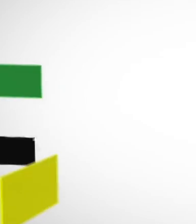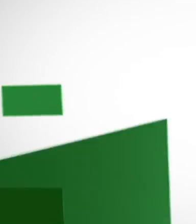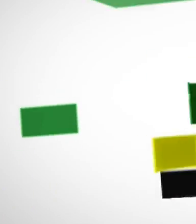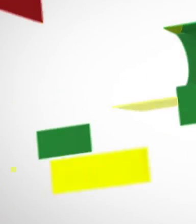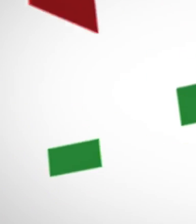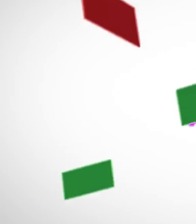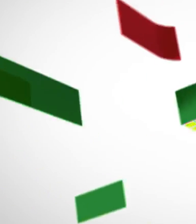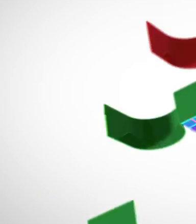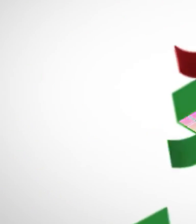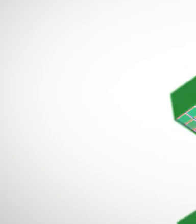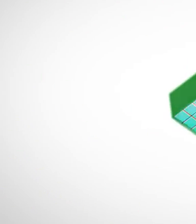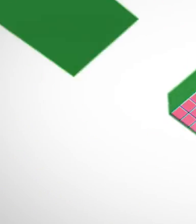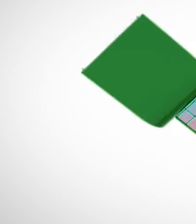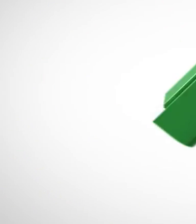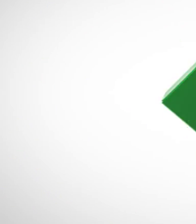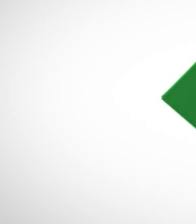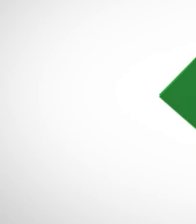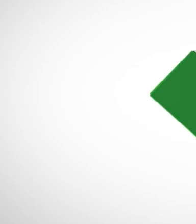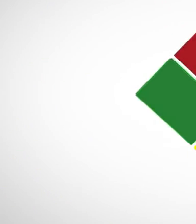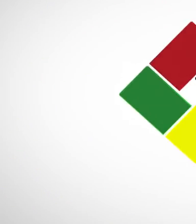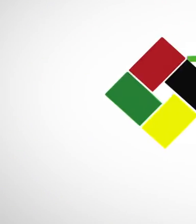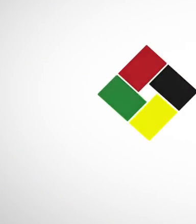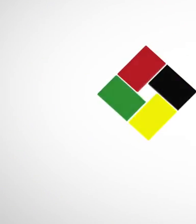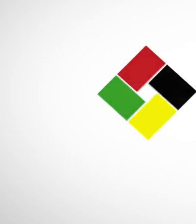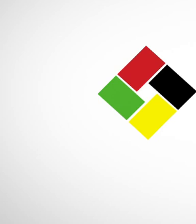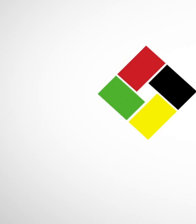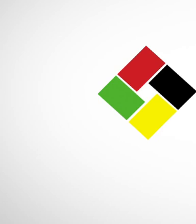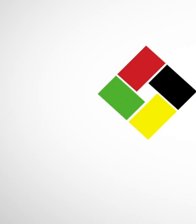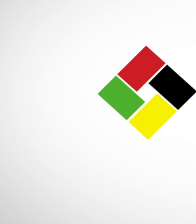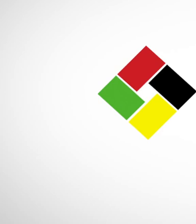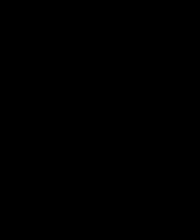Neste pérpulo por santo padre Madagáscara.